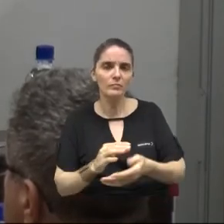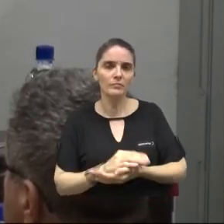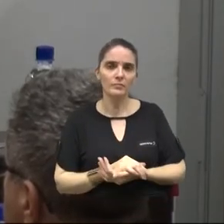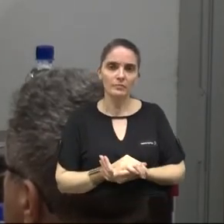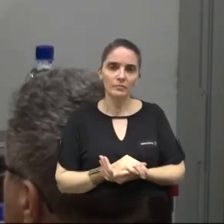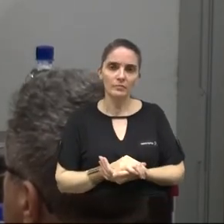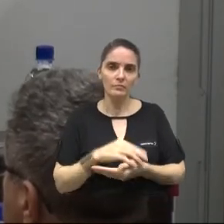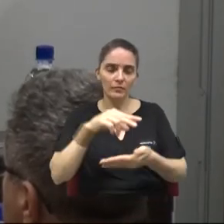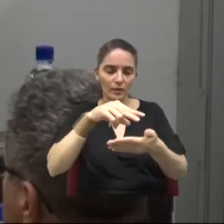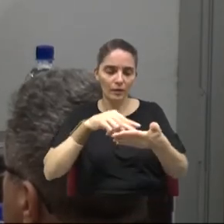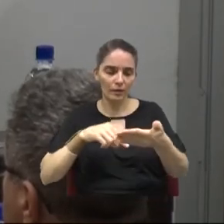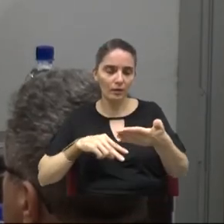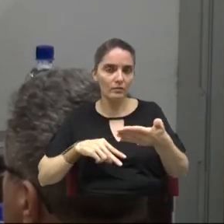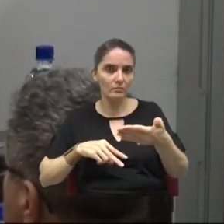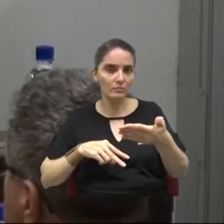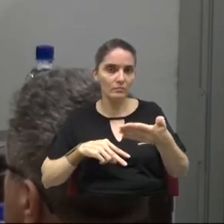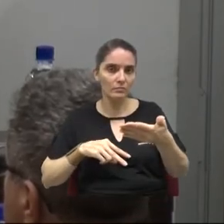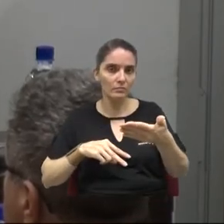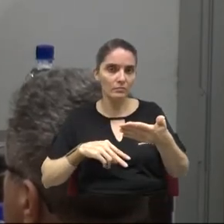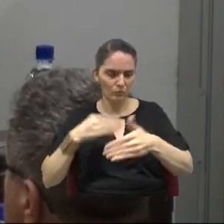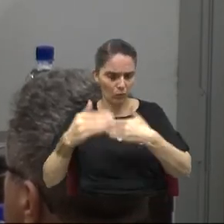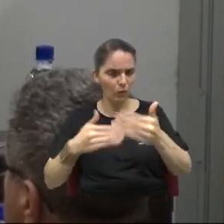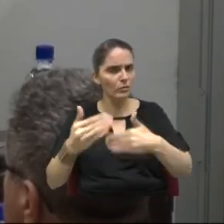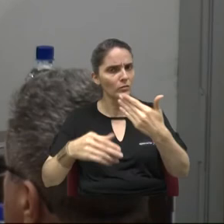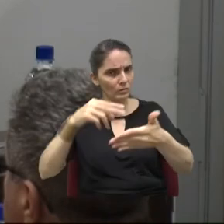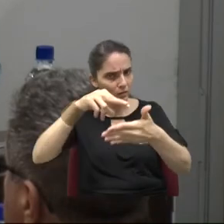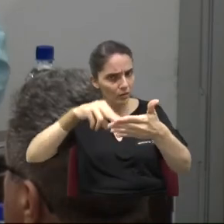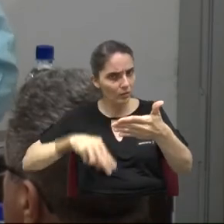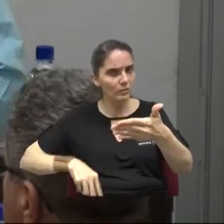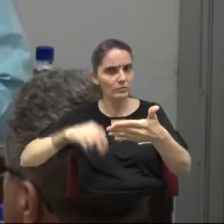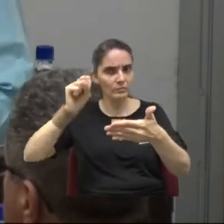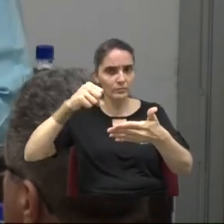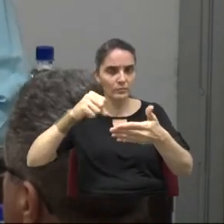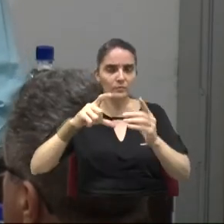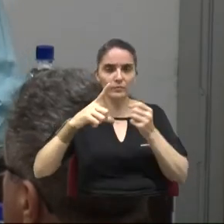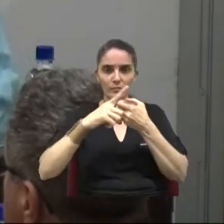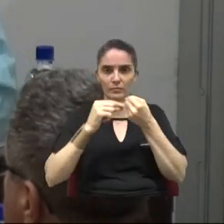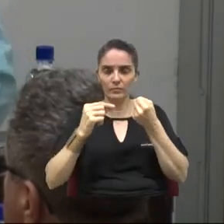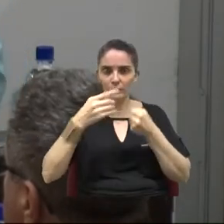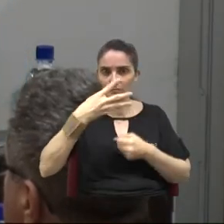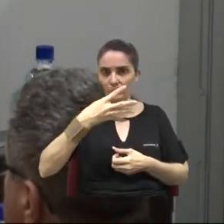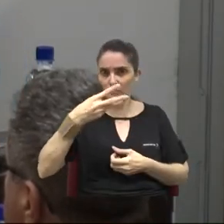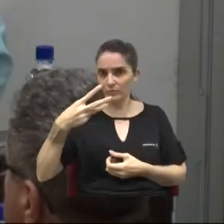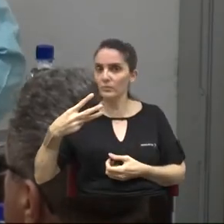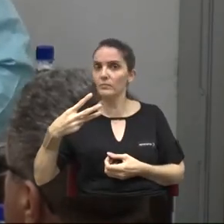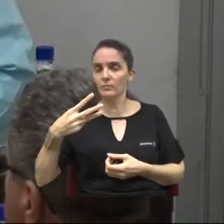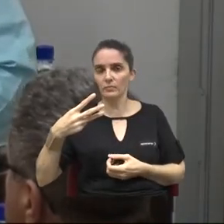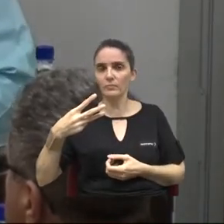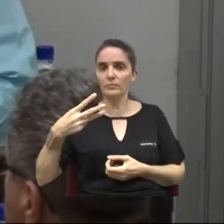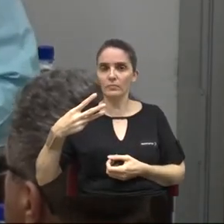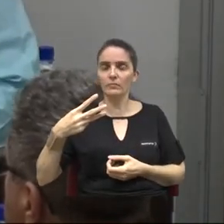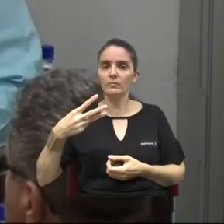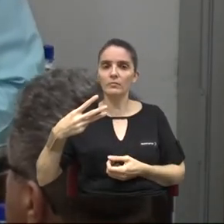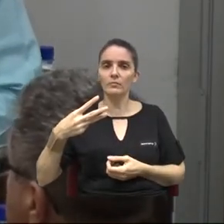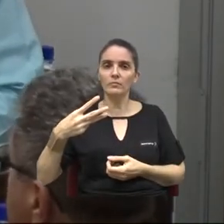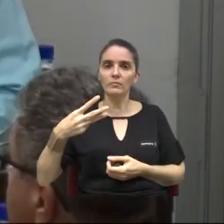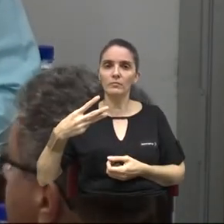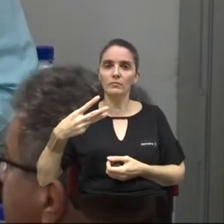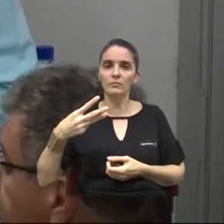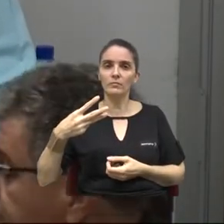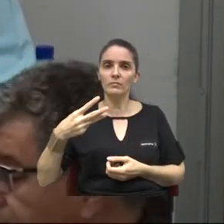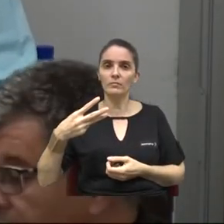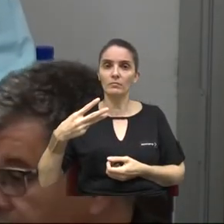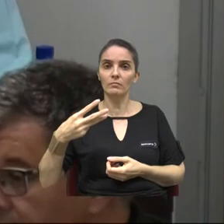Eu li uma parte do projeto e vou continuar lendo. O artigo 43, senhor presidente, nobres pares, é